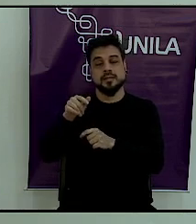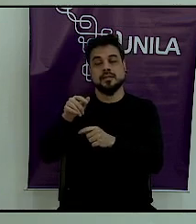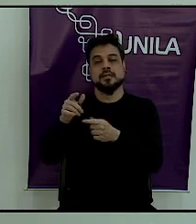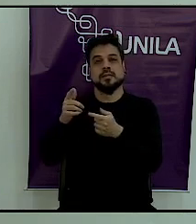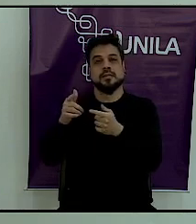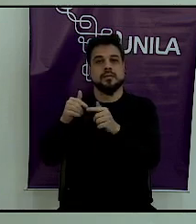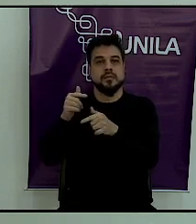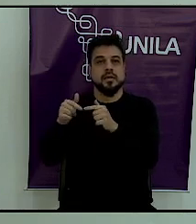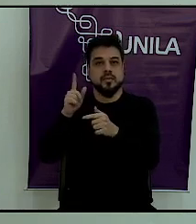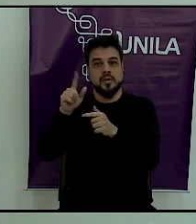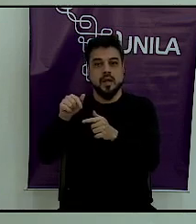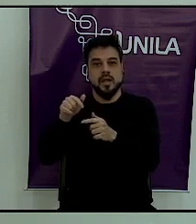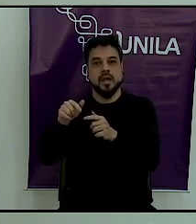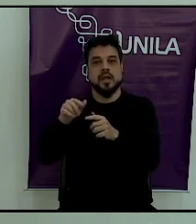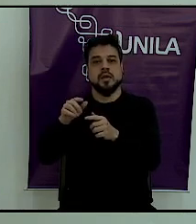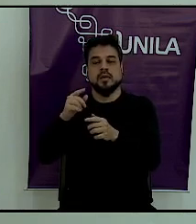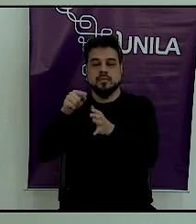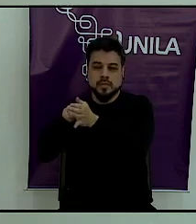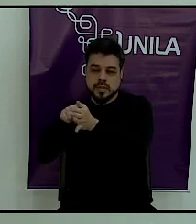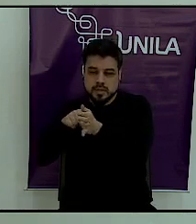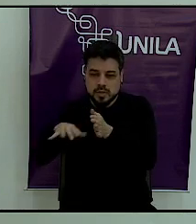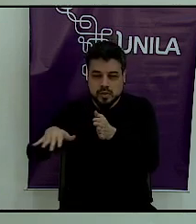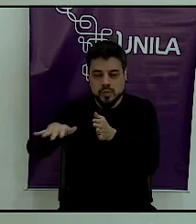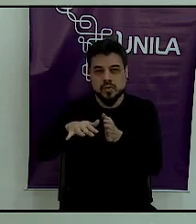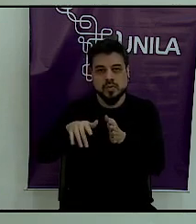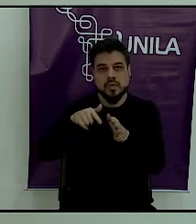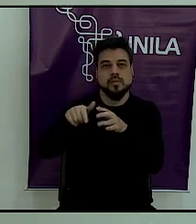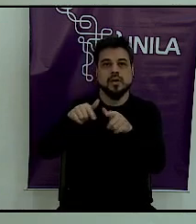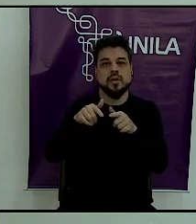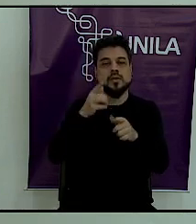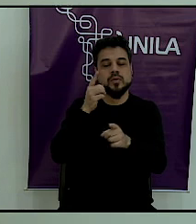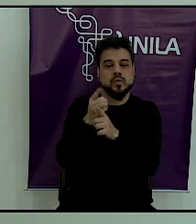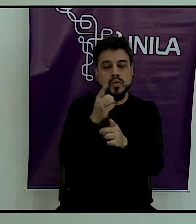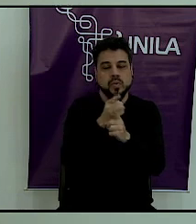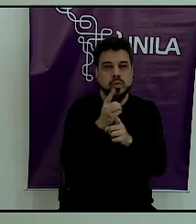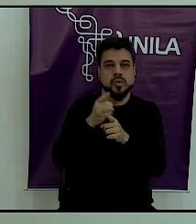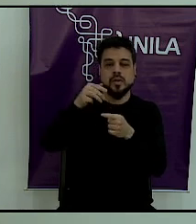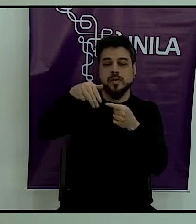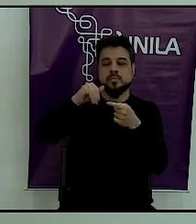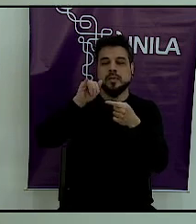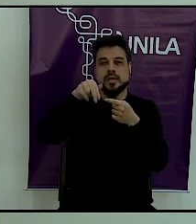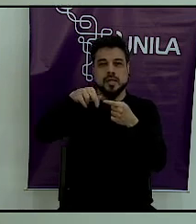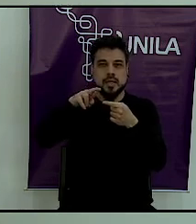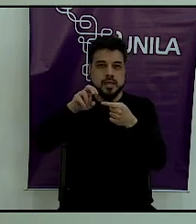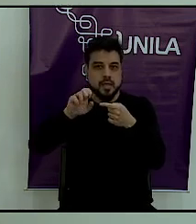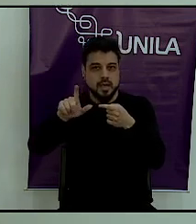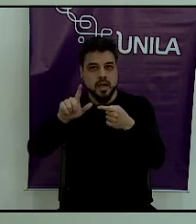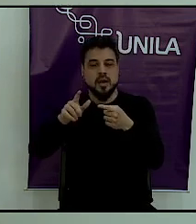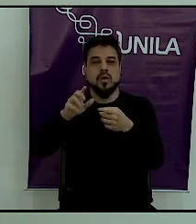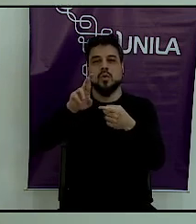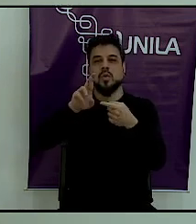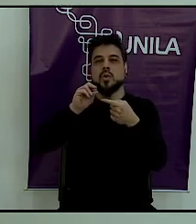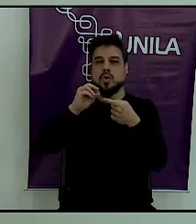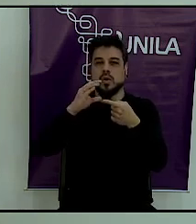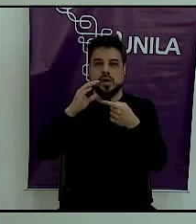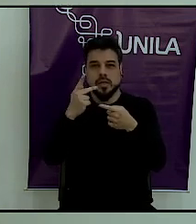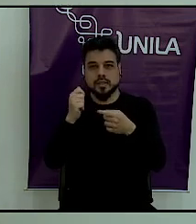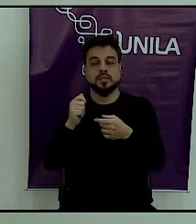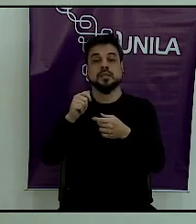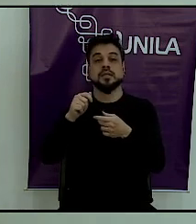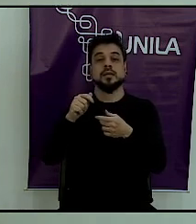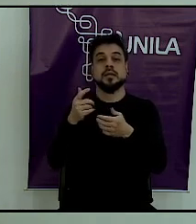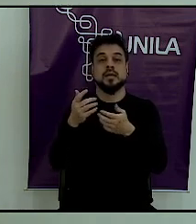com rochas, né? Então a gente faz o trabalho aqui na cidade de identificação de minerais e rochas, e de vez em quando a gente precisa de algo mais